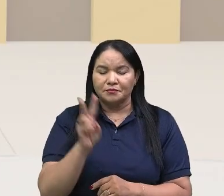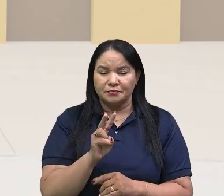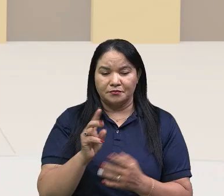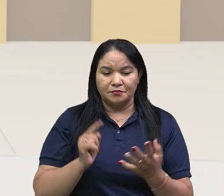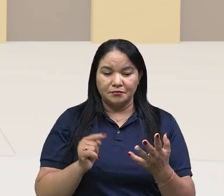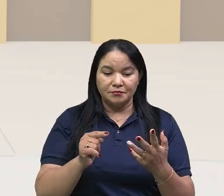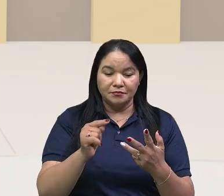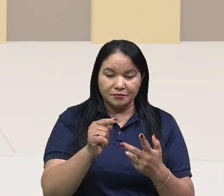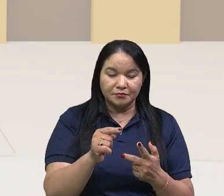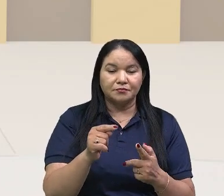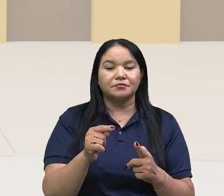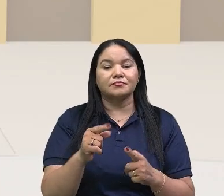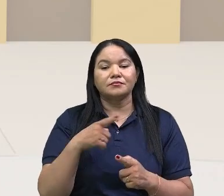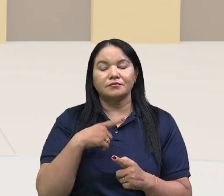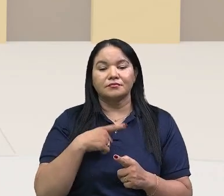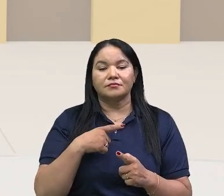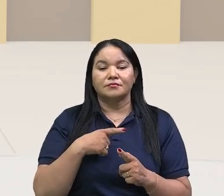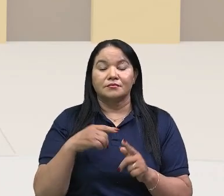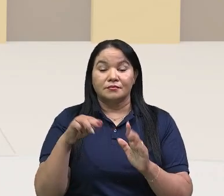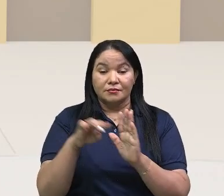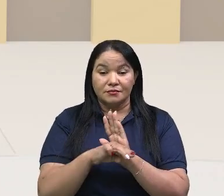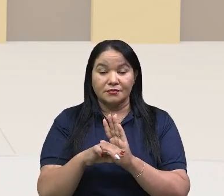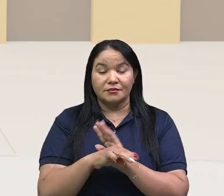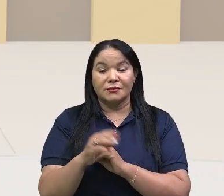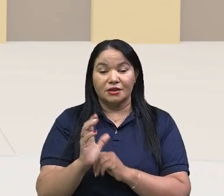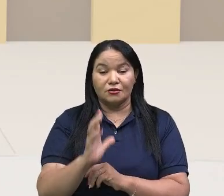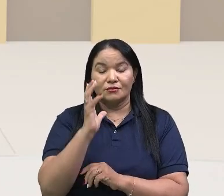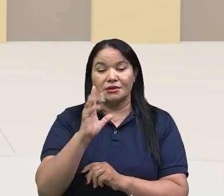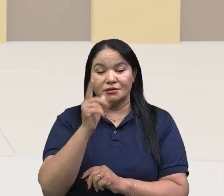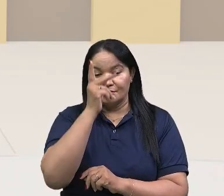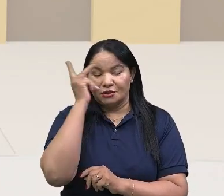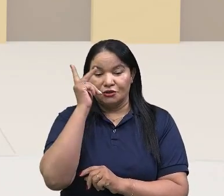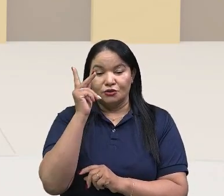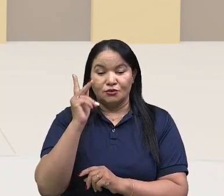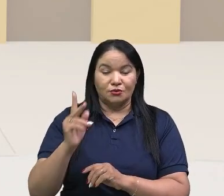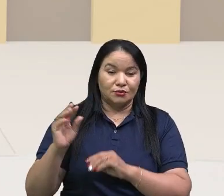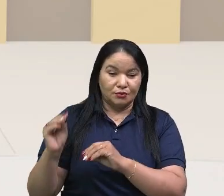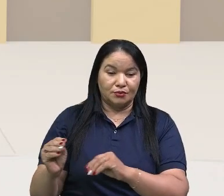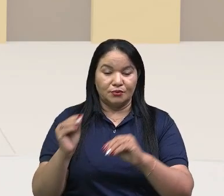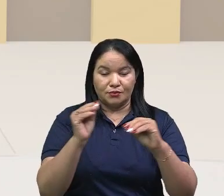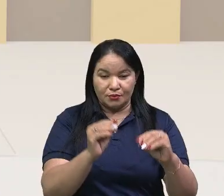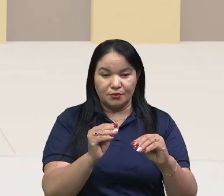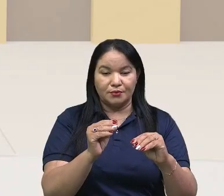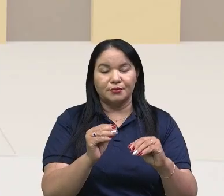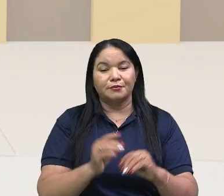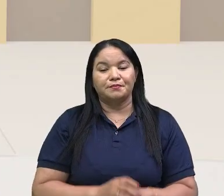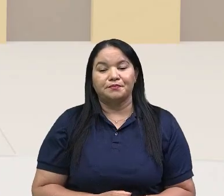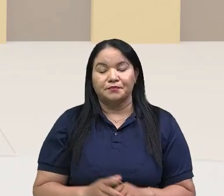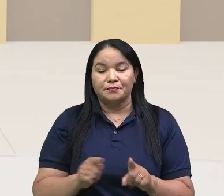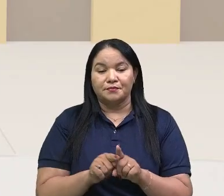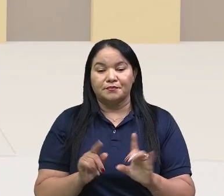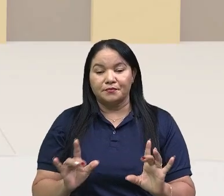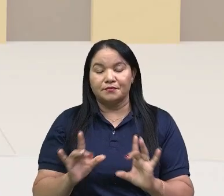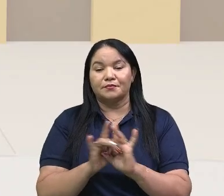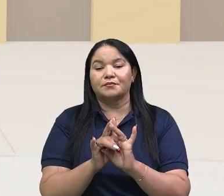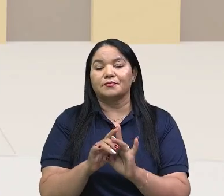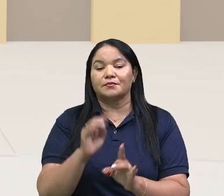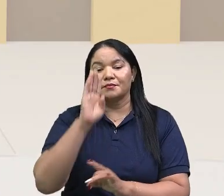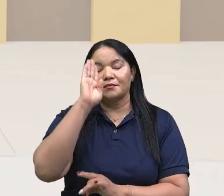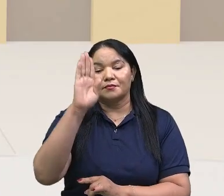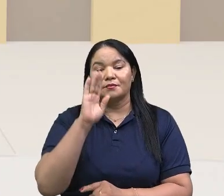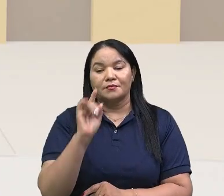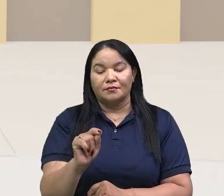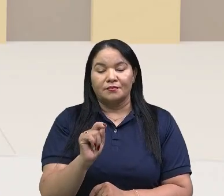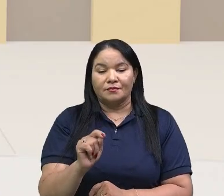de atração que realmente acaba chamando a atenção de muitas pessoas. E isso está vinculado principalmente,